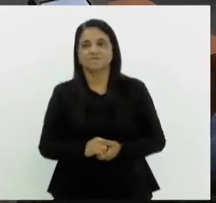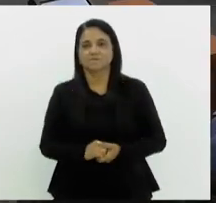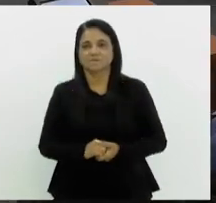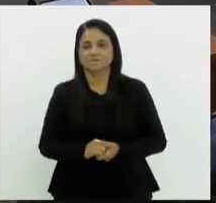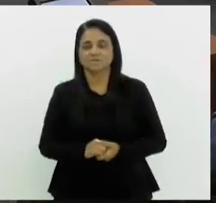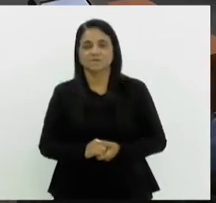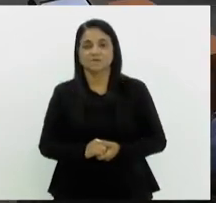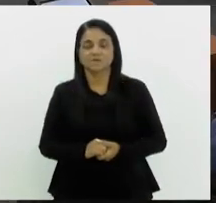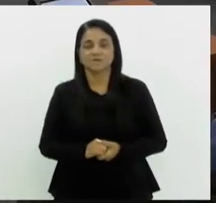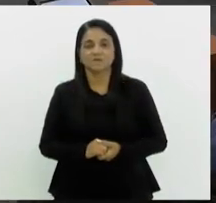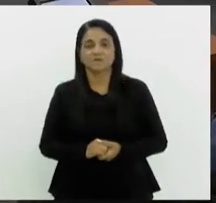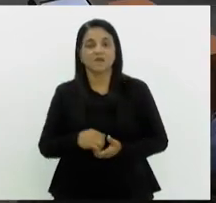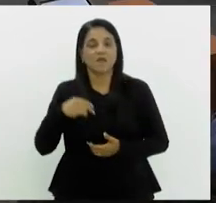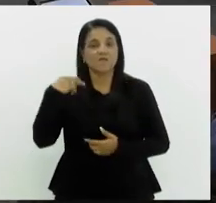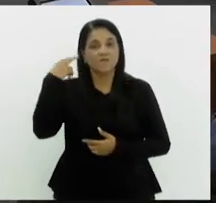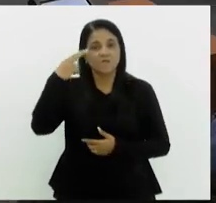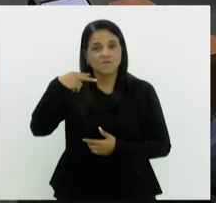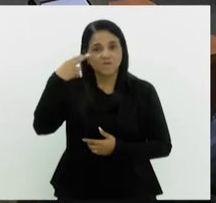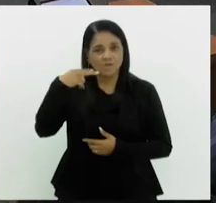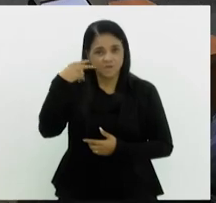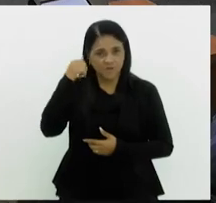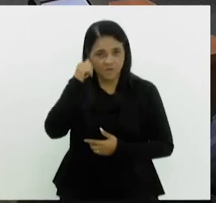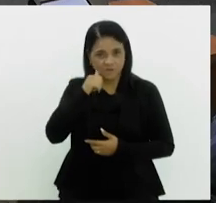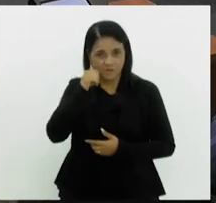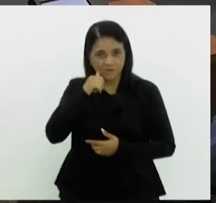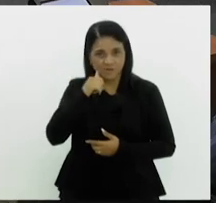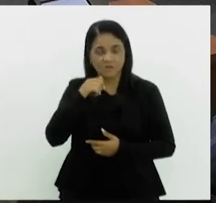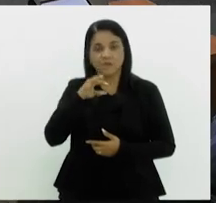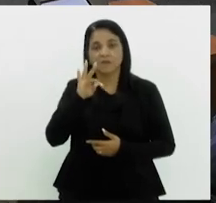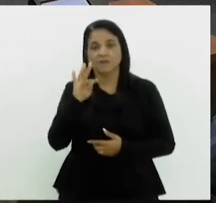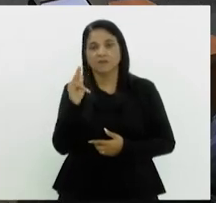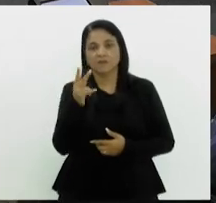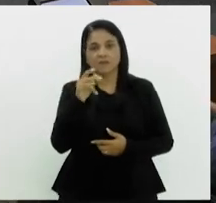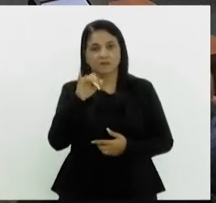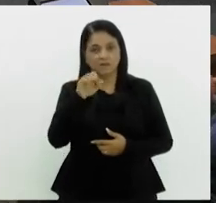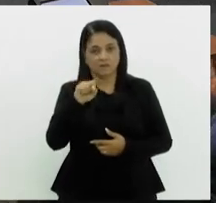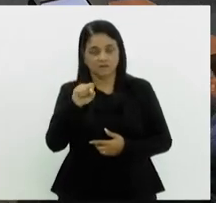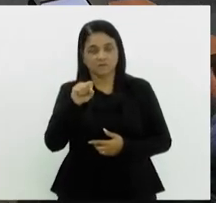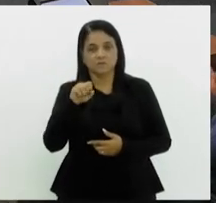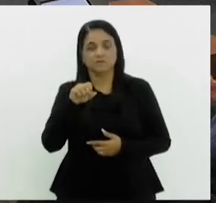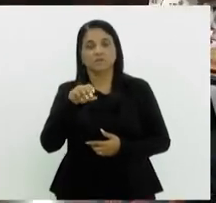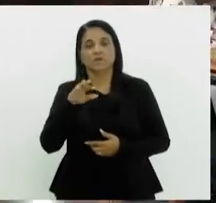A nossa querida vereadora do Rio de Janeiro, Thaís Ferreira.